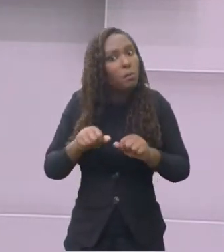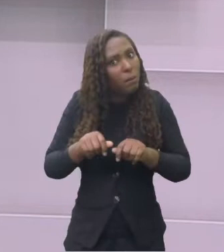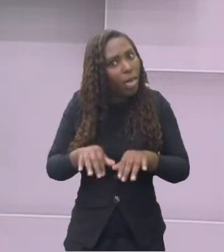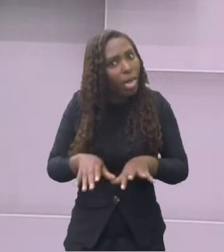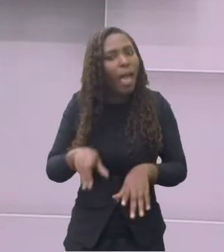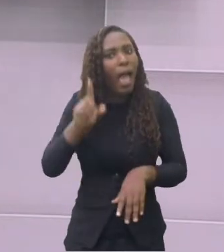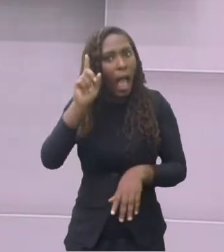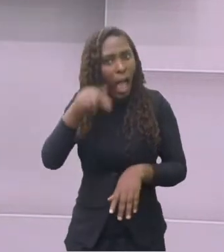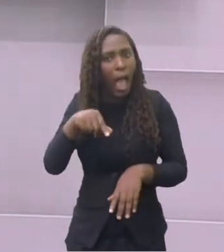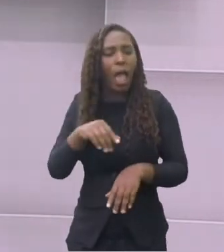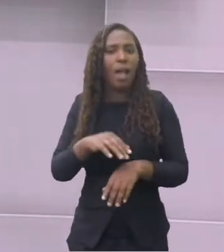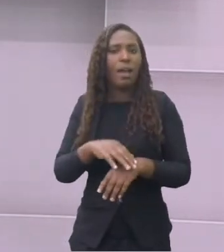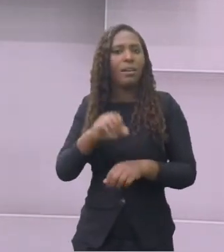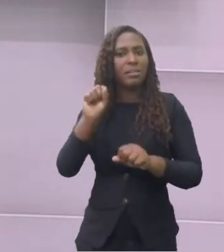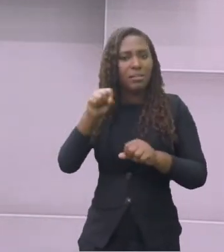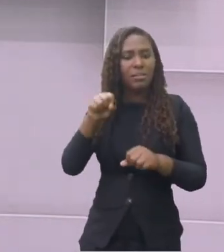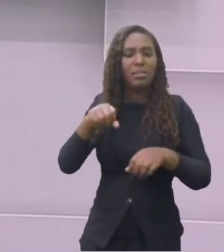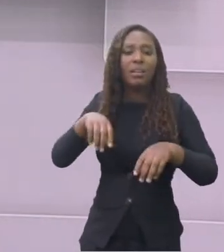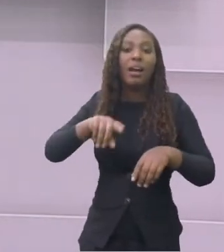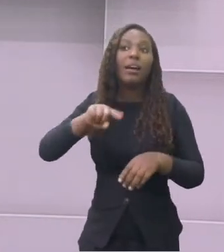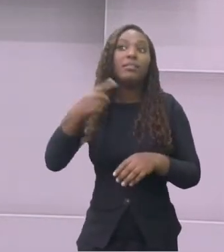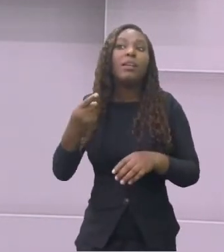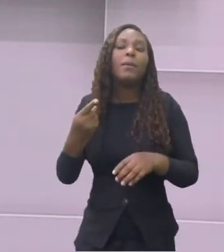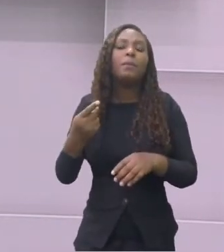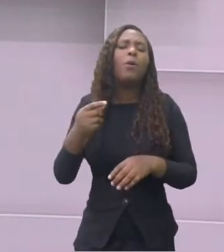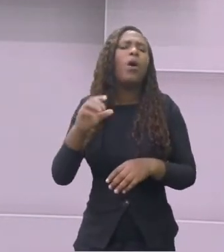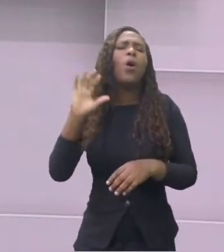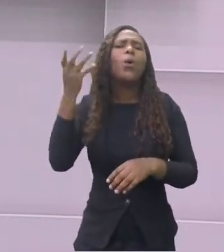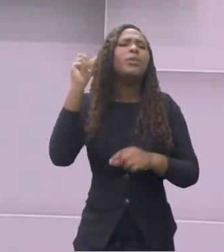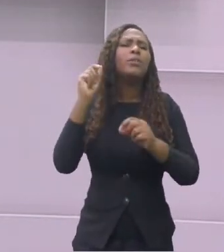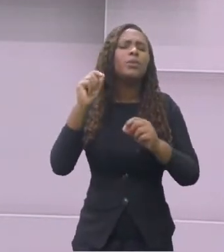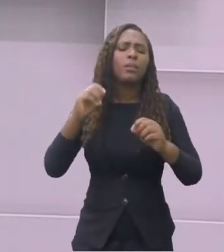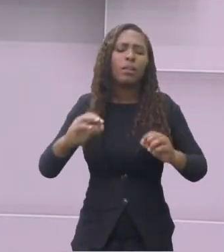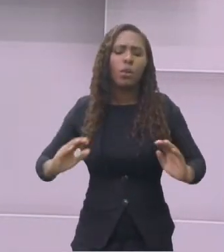é expelida e ela alcança a